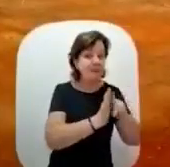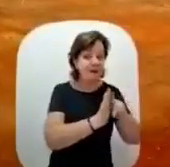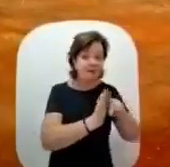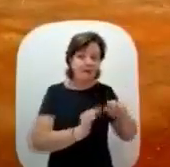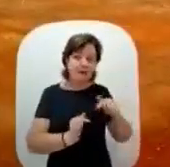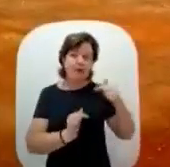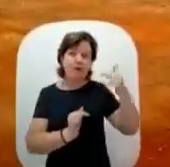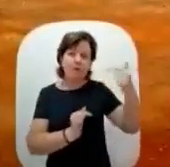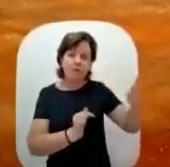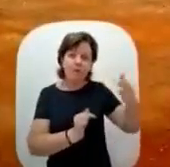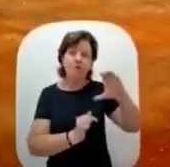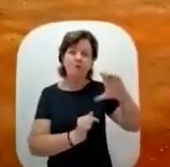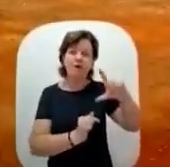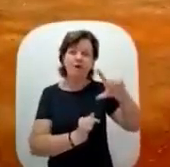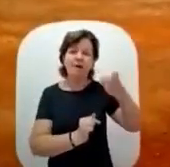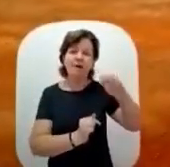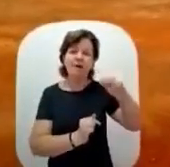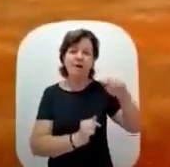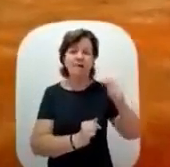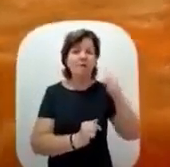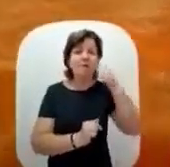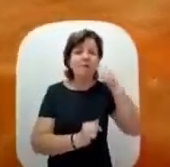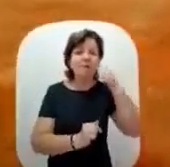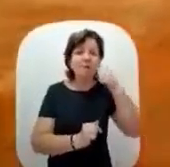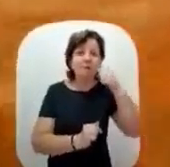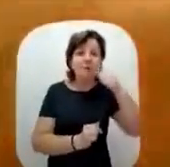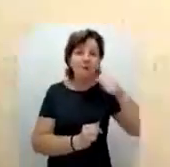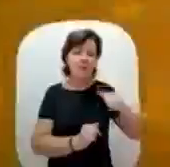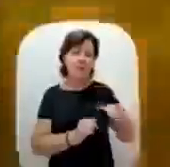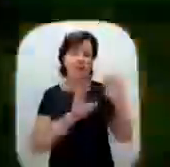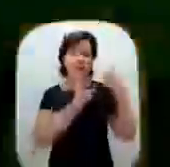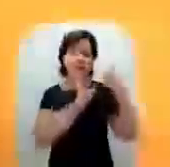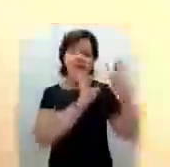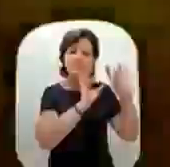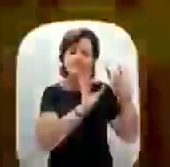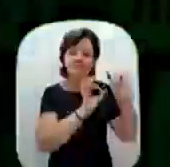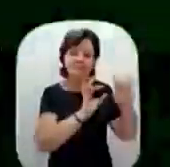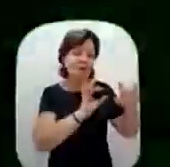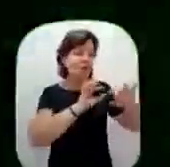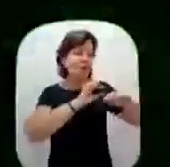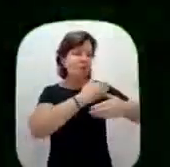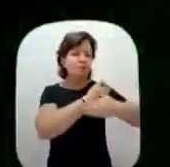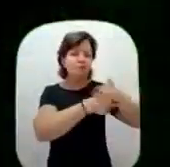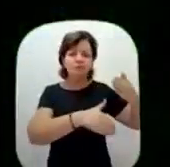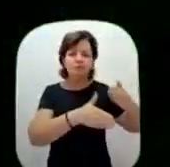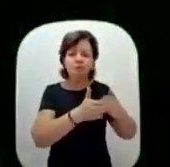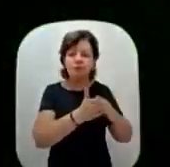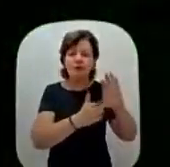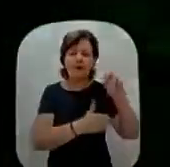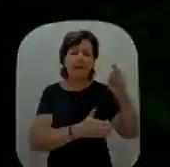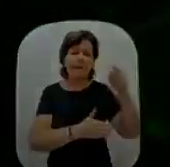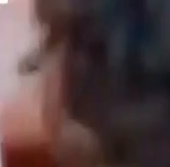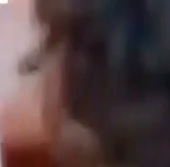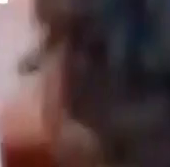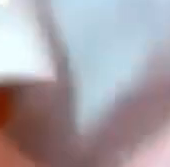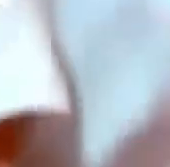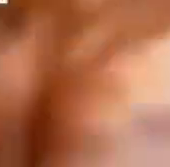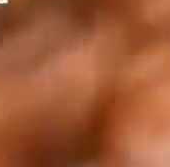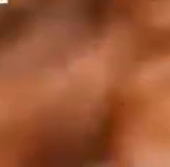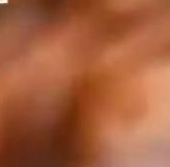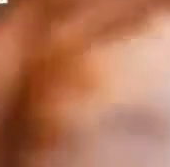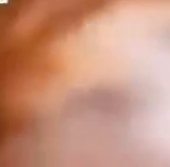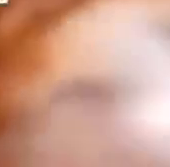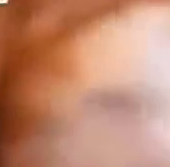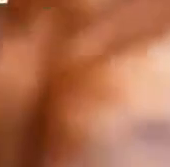história com relação à saúde pública em Tangará da Serra. Não tenha medo do novo. Vote Karen Rocha, 40.